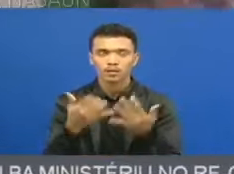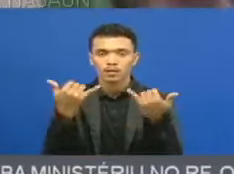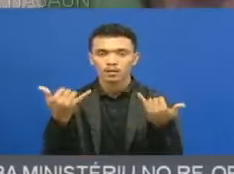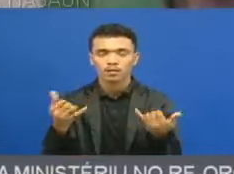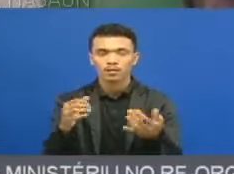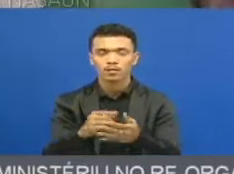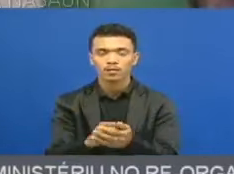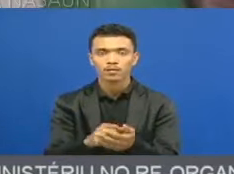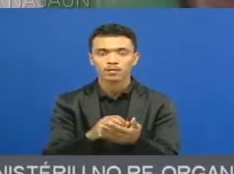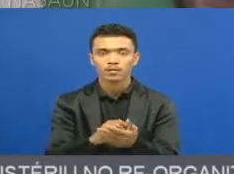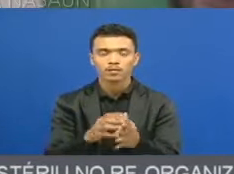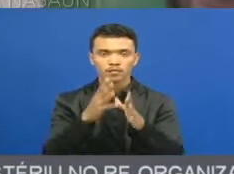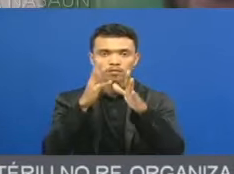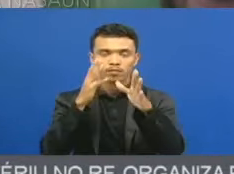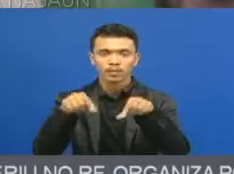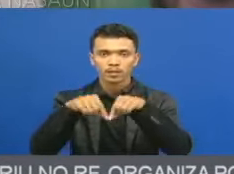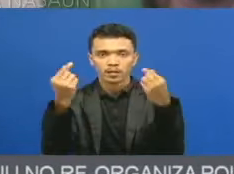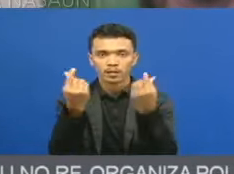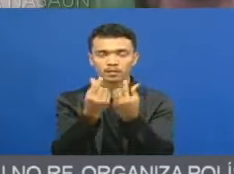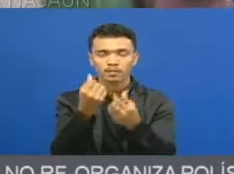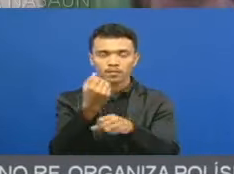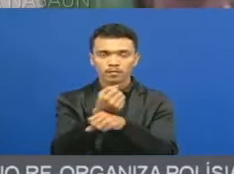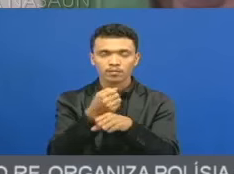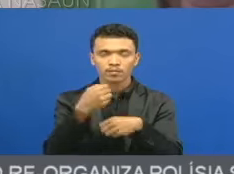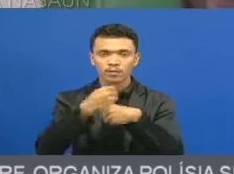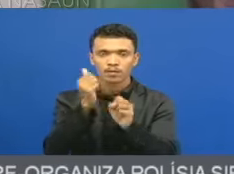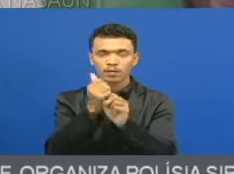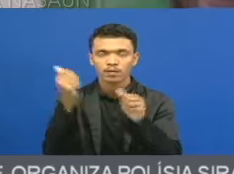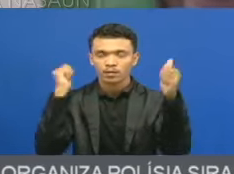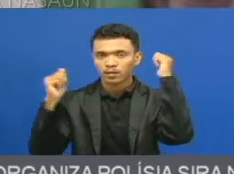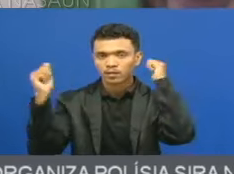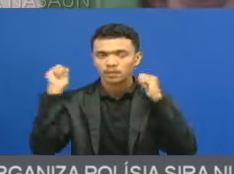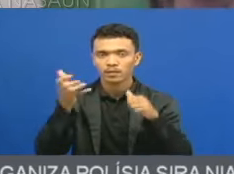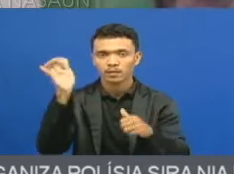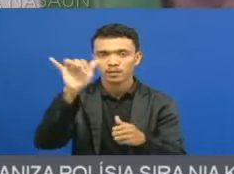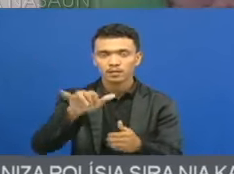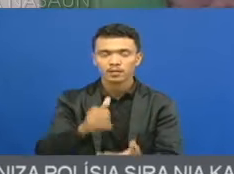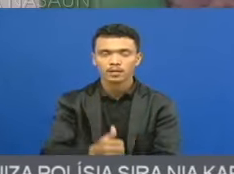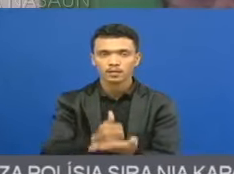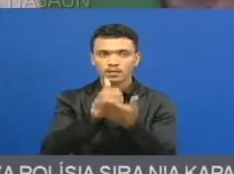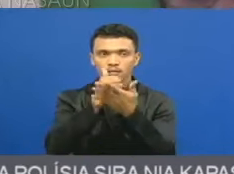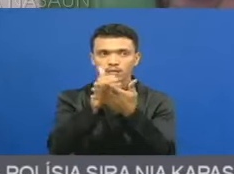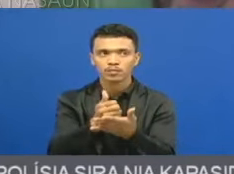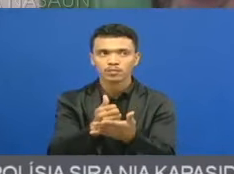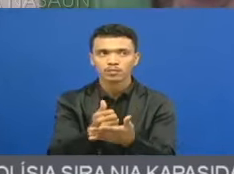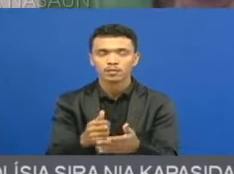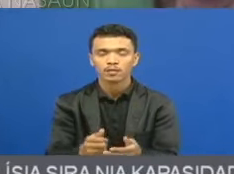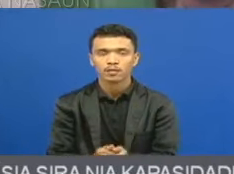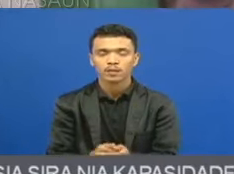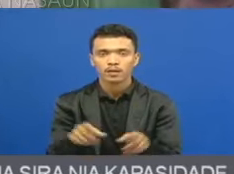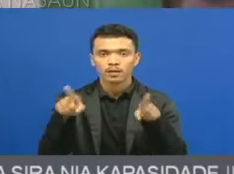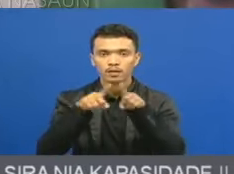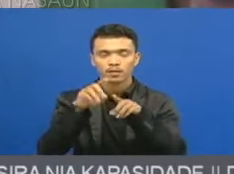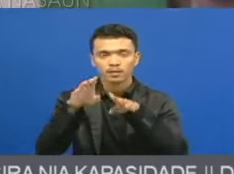tan triste para a equipa de bem forte, para depois é uma alta atividade ser mãe, ser para apoio, ser coluna, marcha, ruma, e